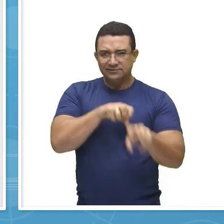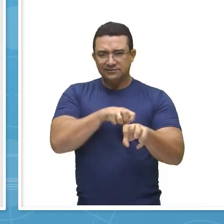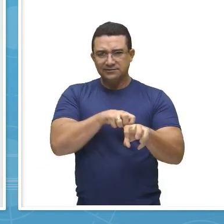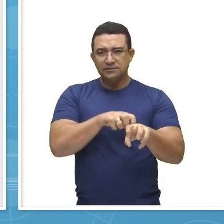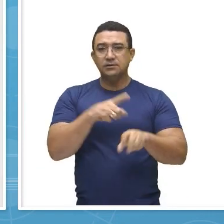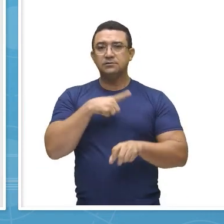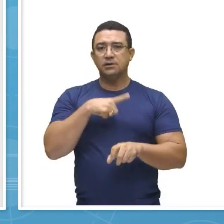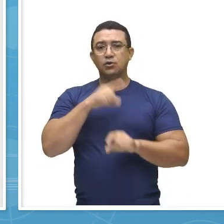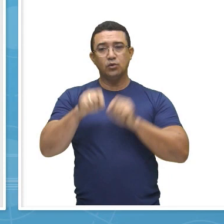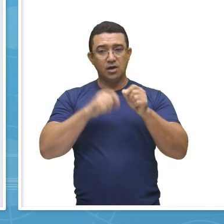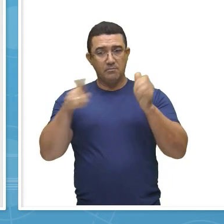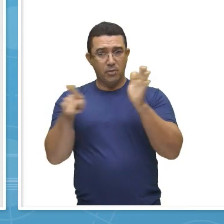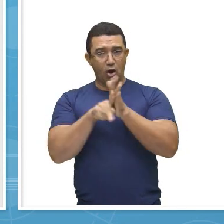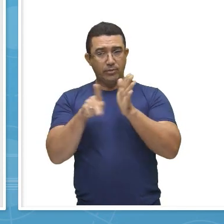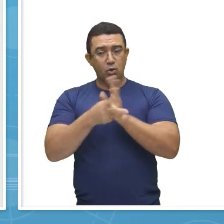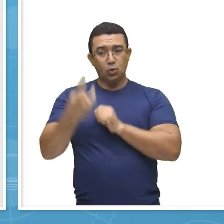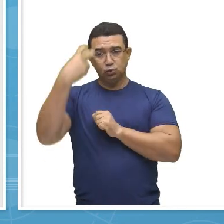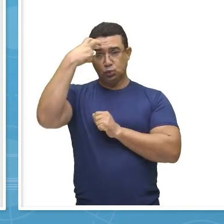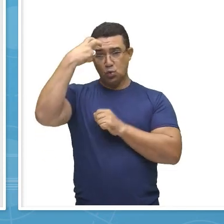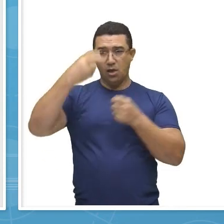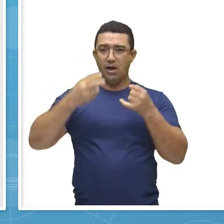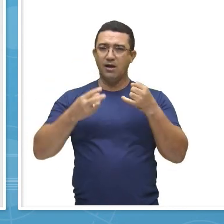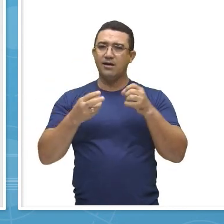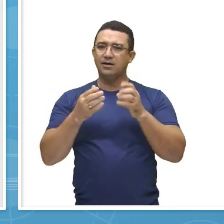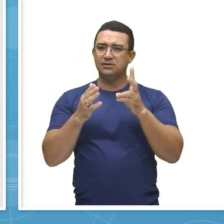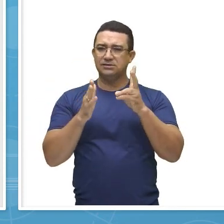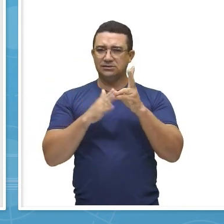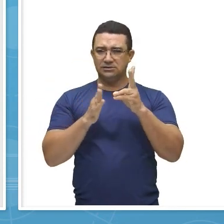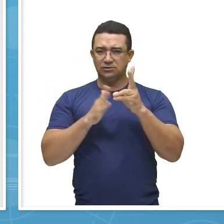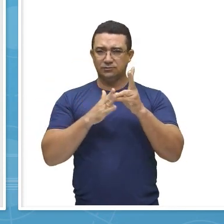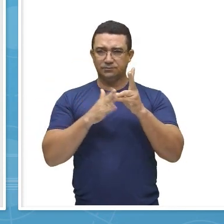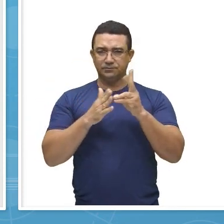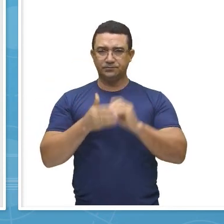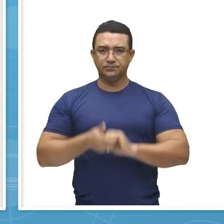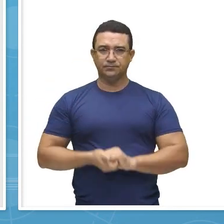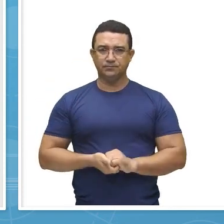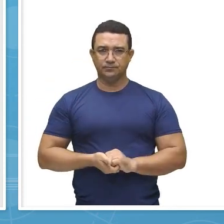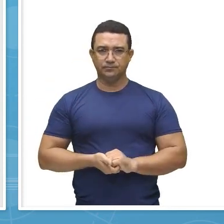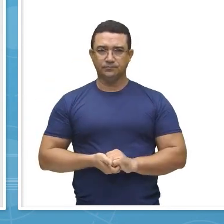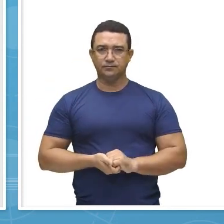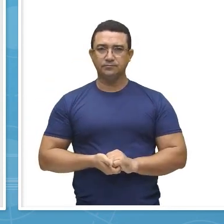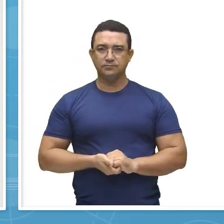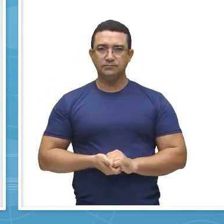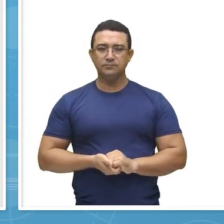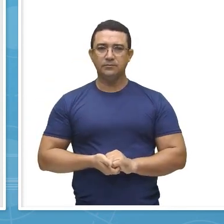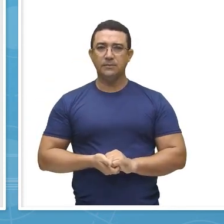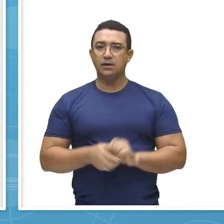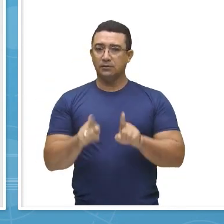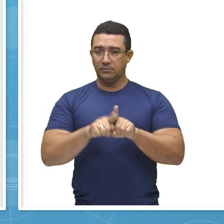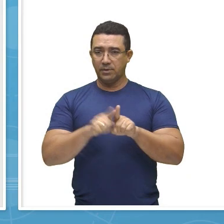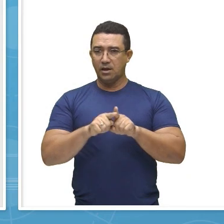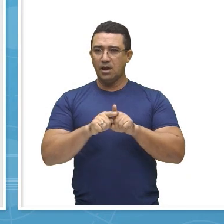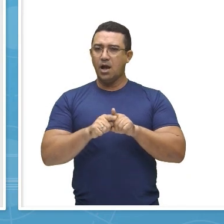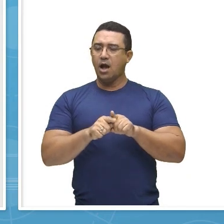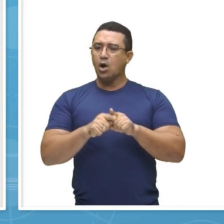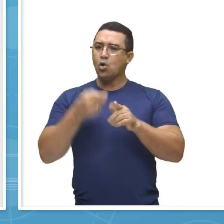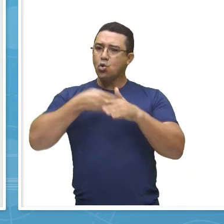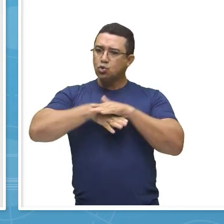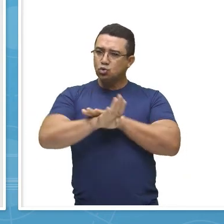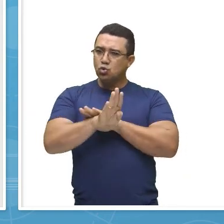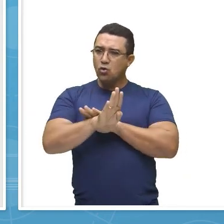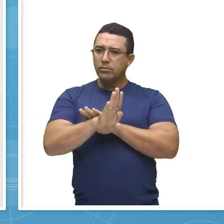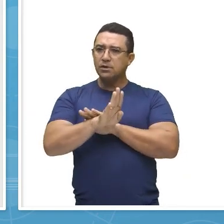presença indígena, não é isso, gente? E uma outra coisa indígena muito importante, o banho diário.